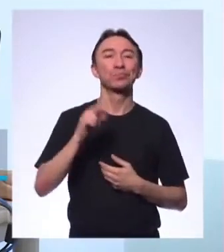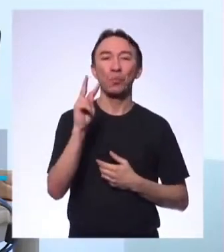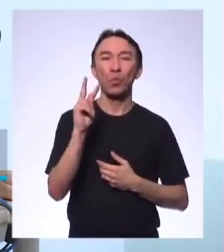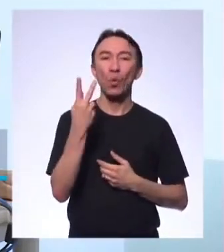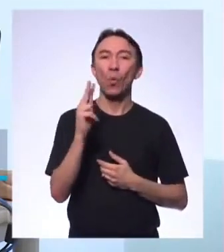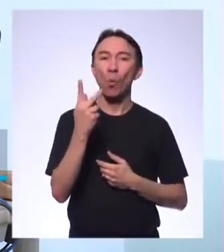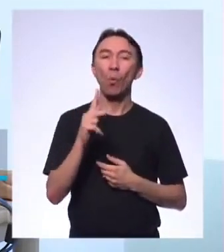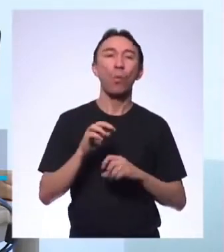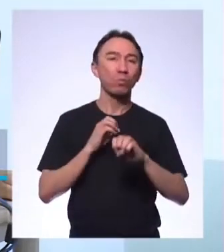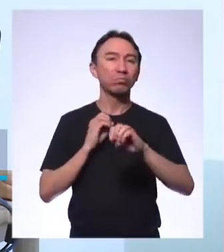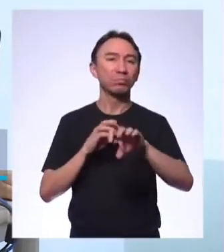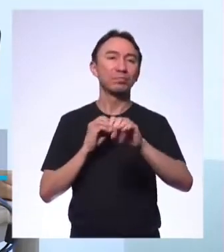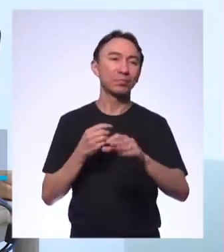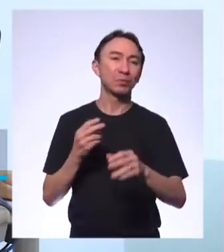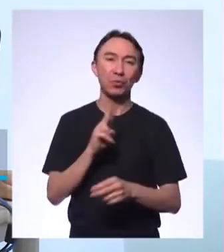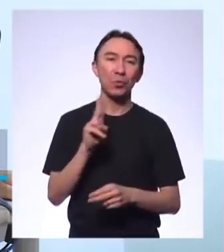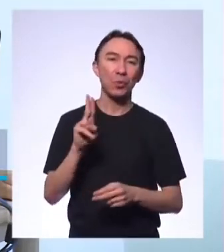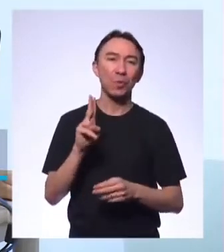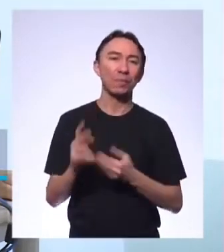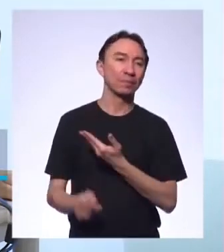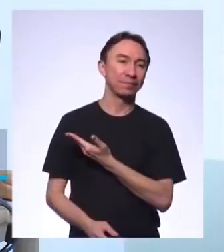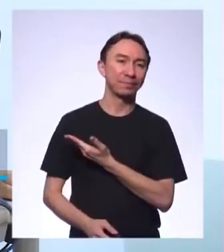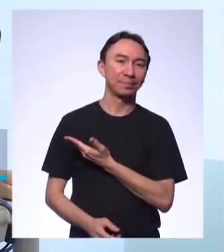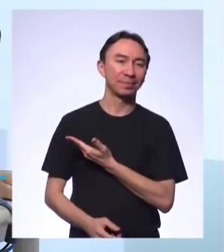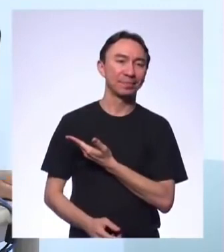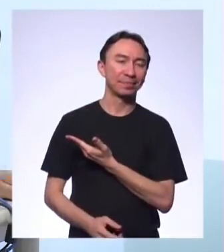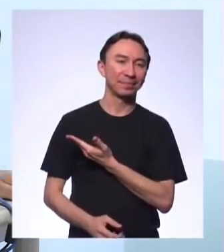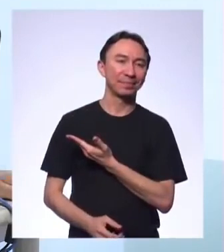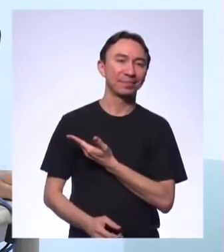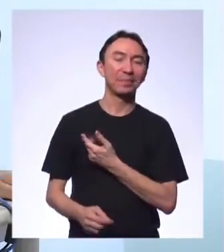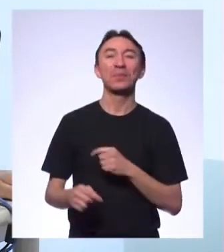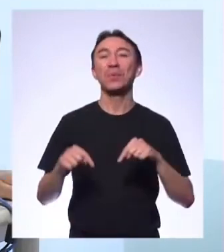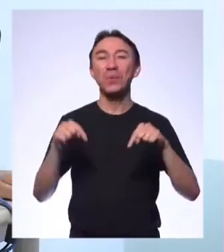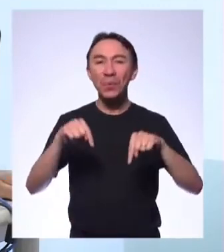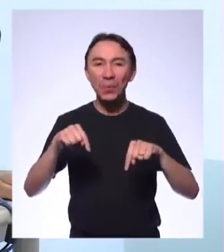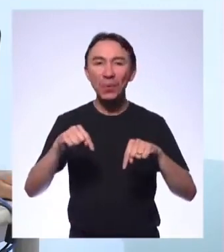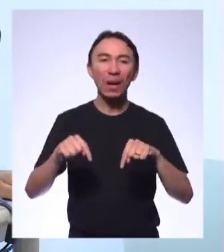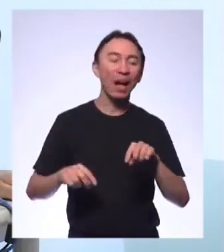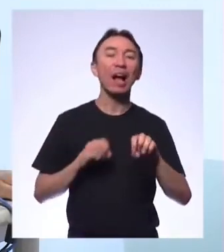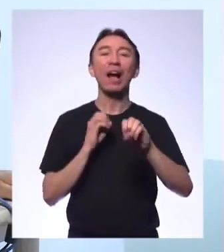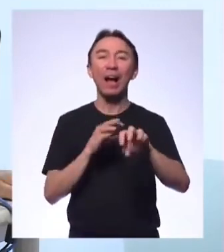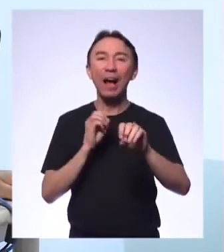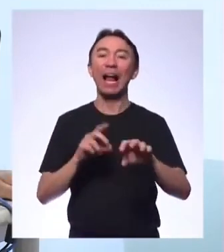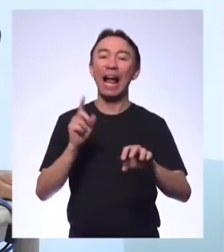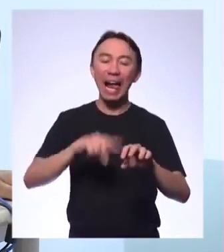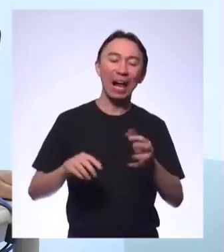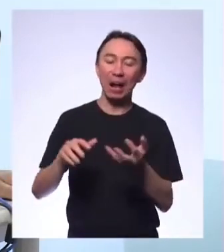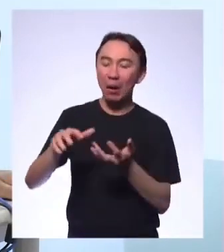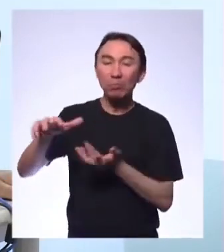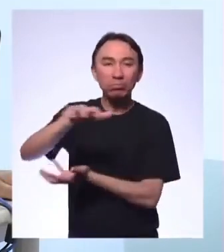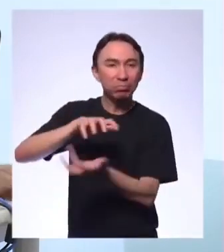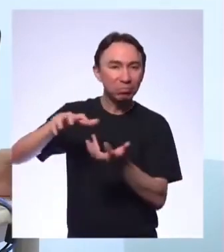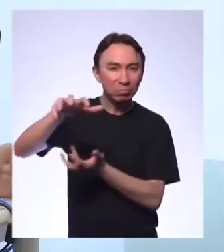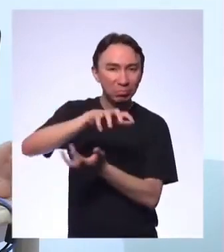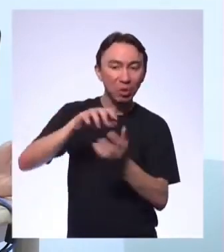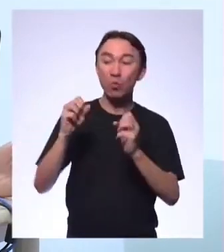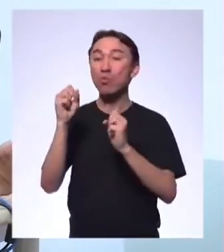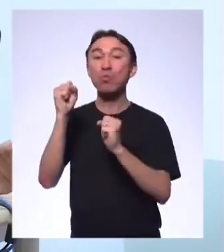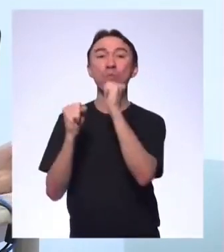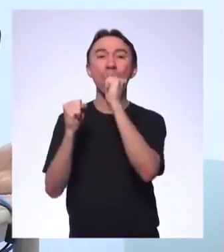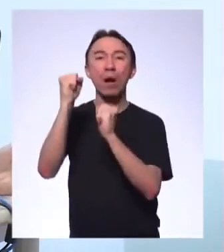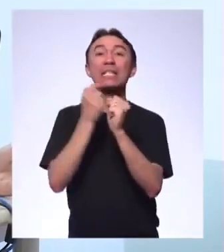professora Luíse Coutinho e a nossa aula de hoje será sobre a Revolução Industrial Inglesa.